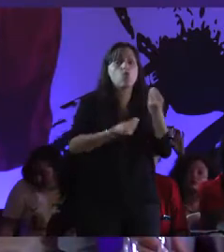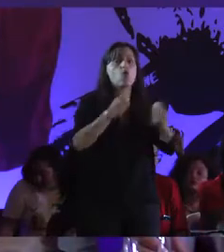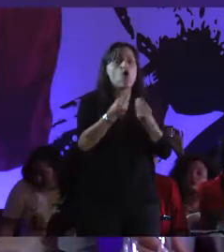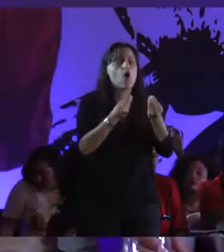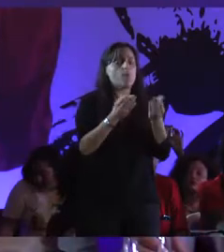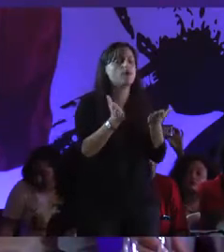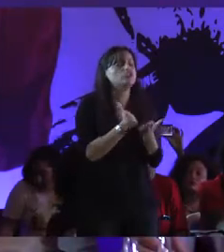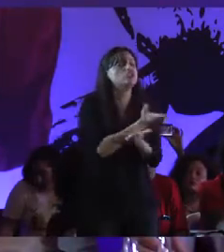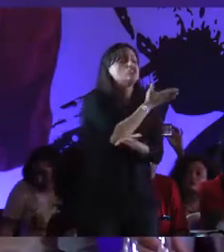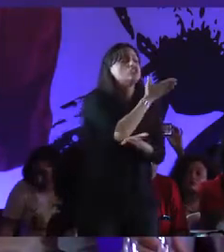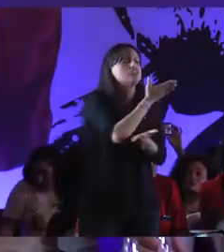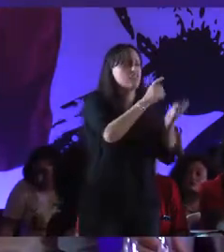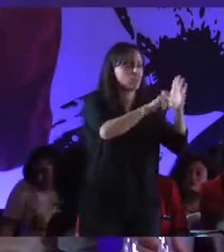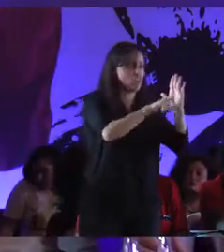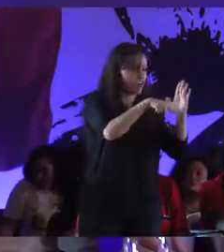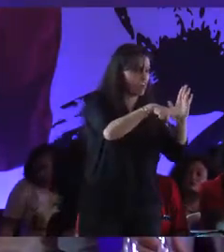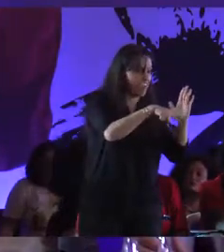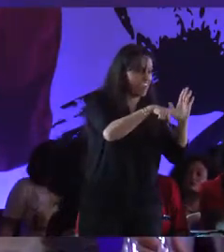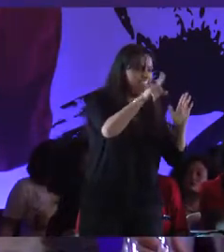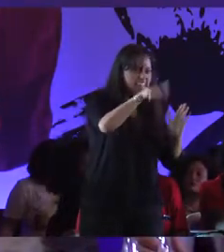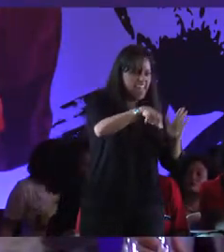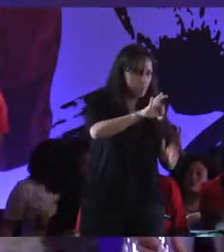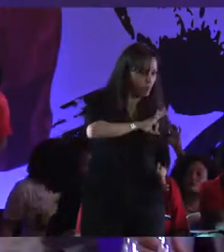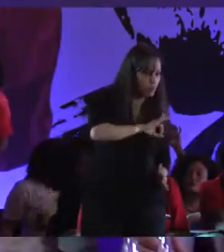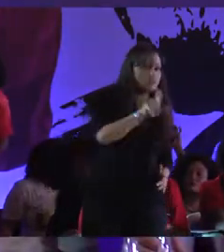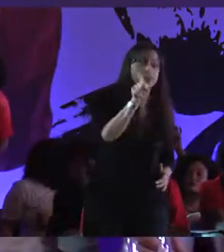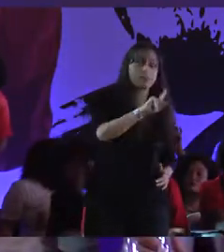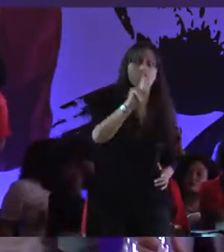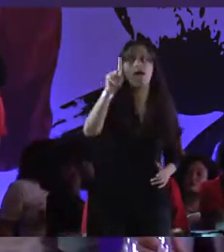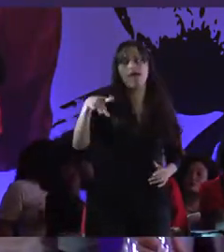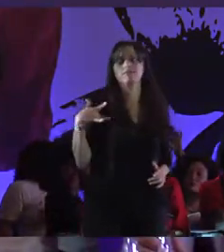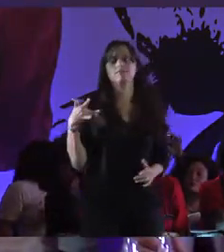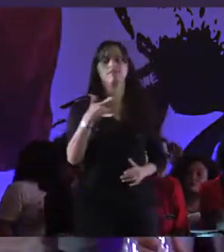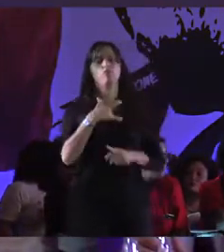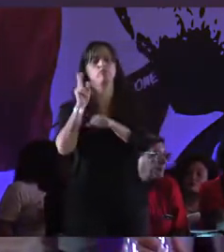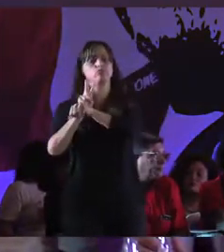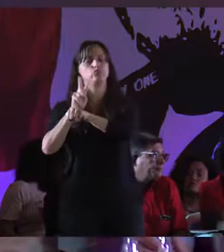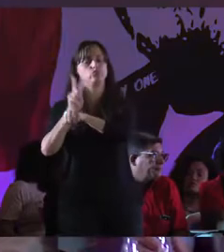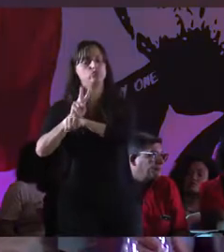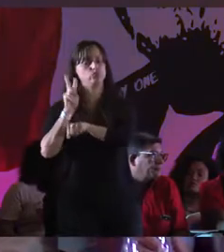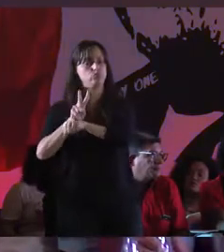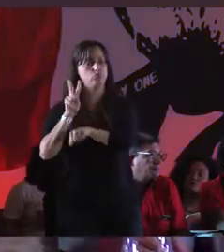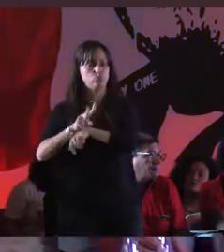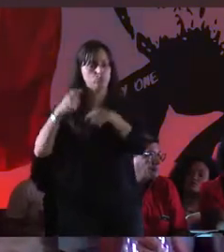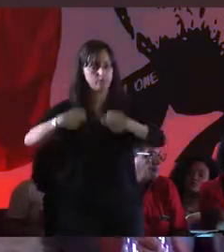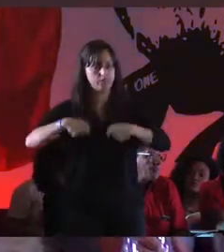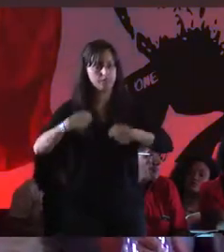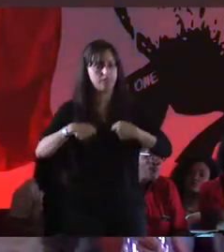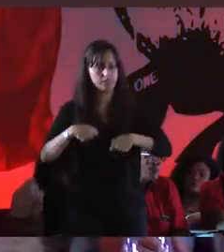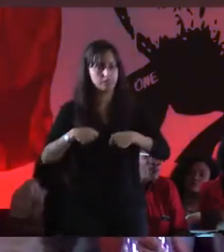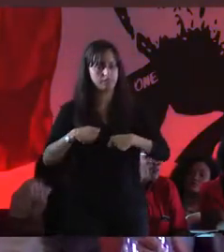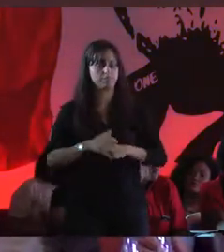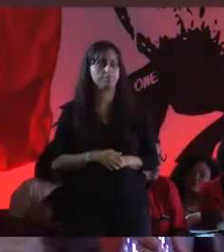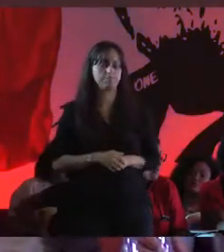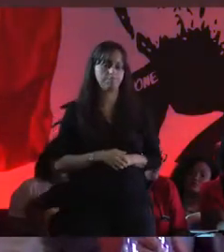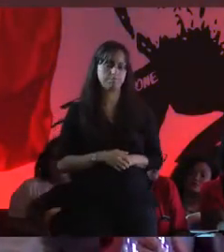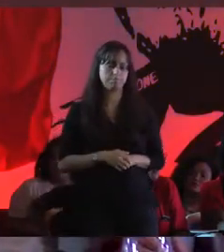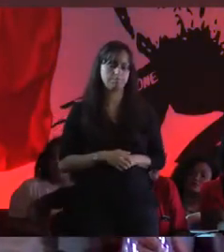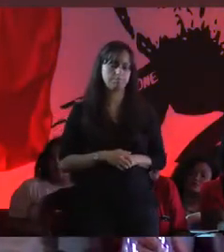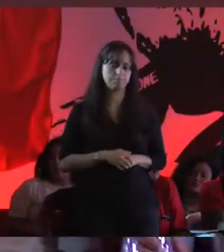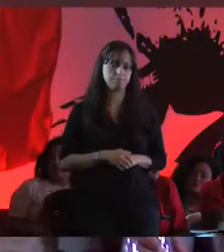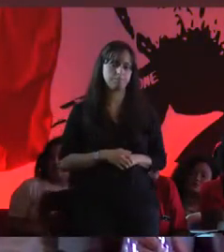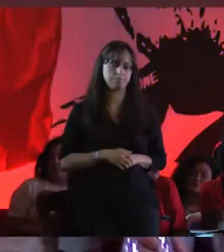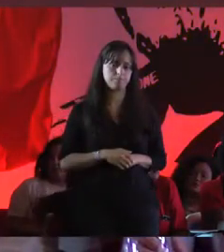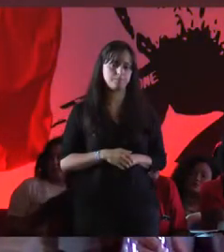de saúde pública, não de repressão. Presidente, eu vou concluir dizendo